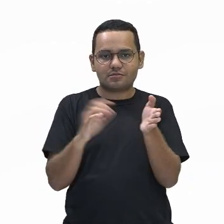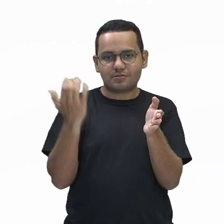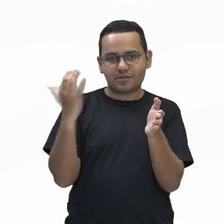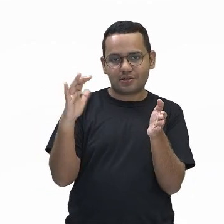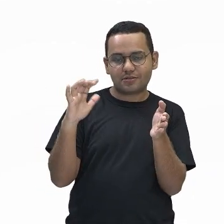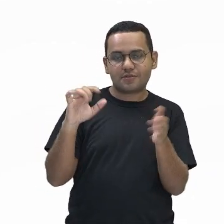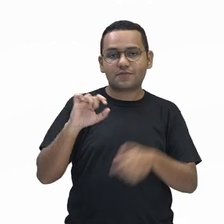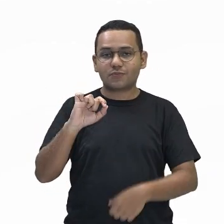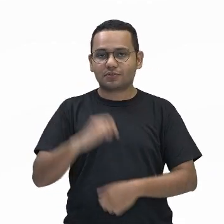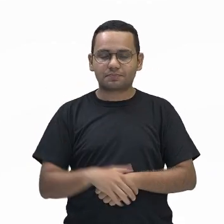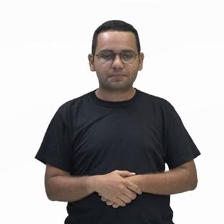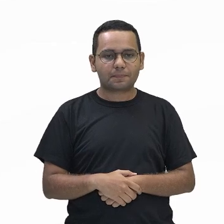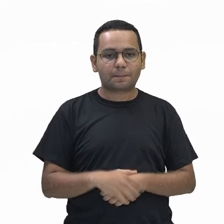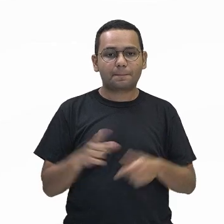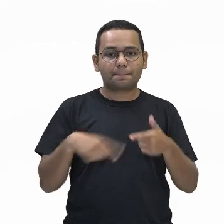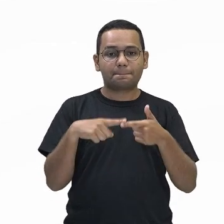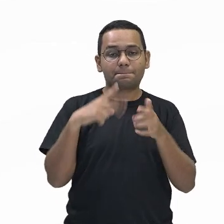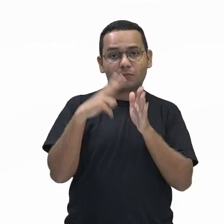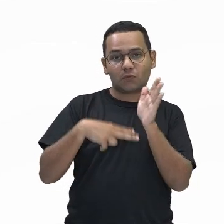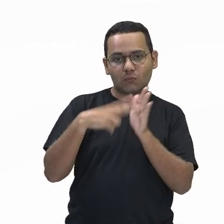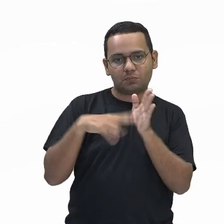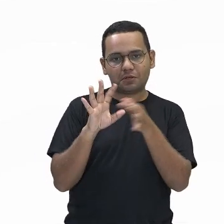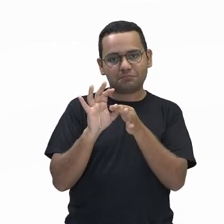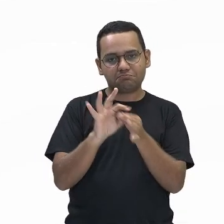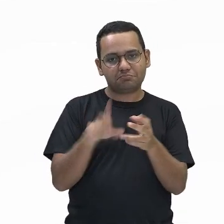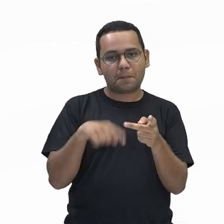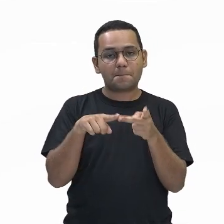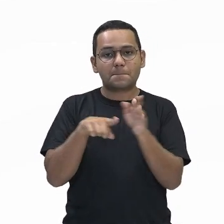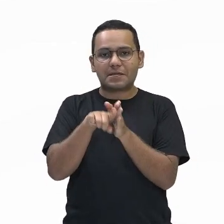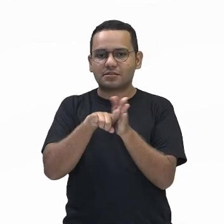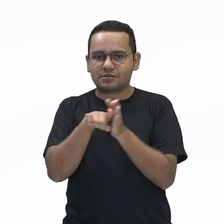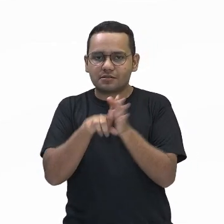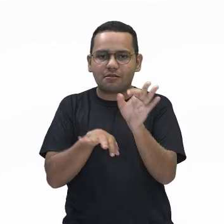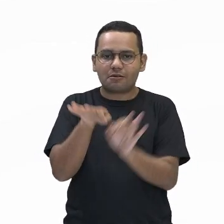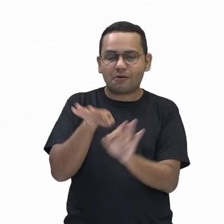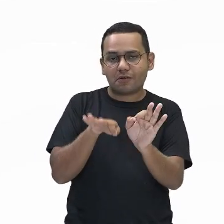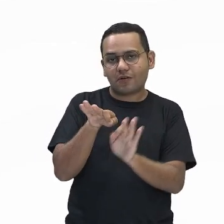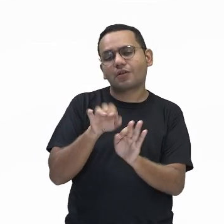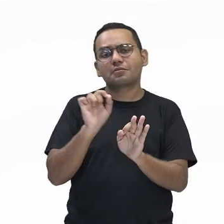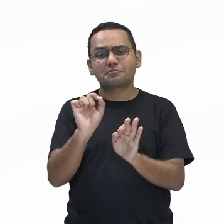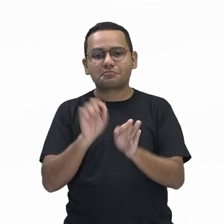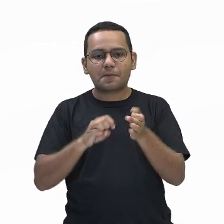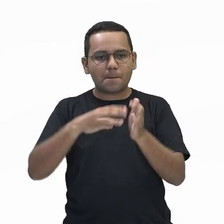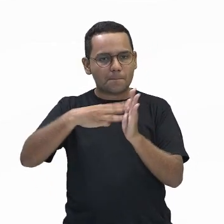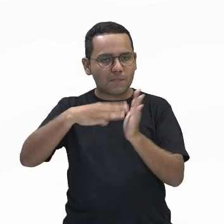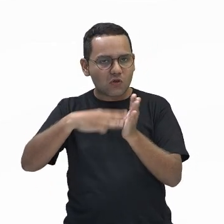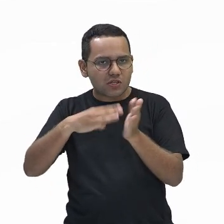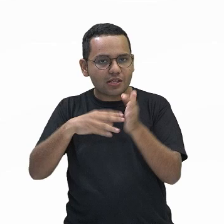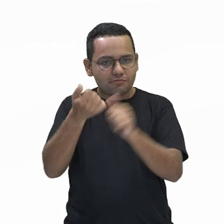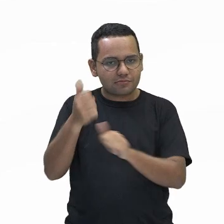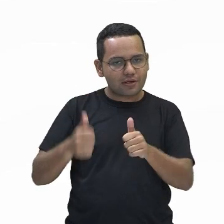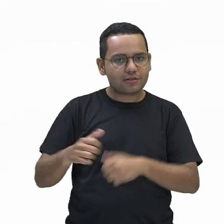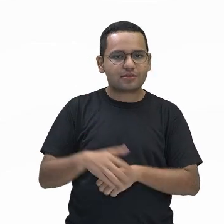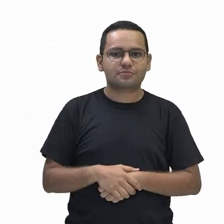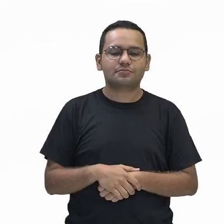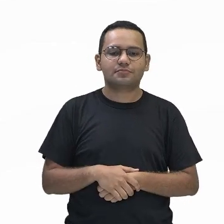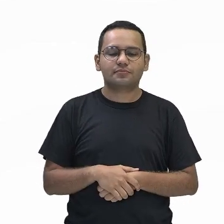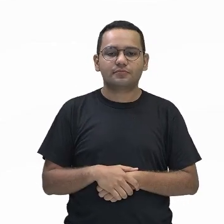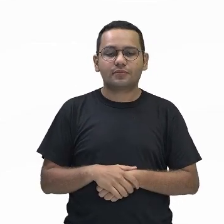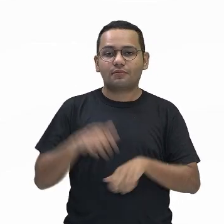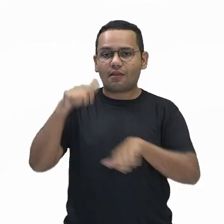investigação científica, leitura de contexto, pesquisa, elaboração de modelos de